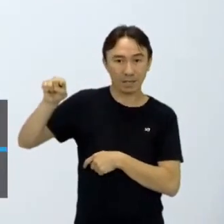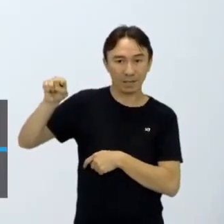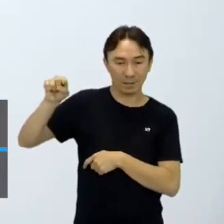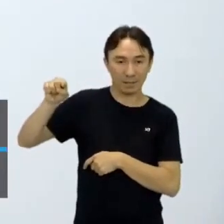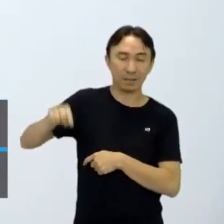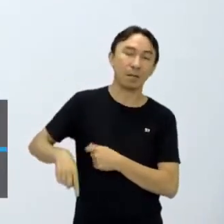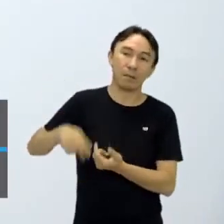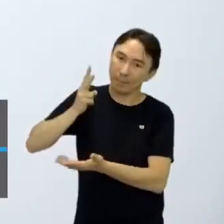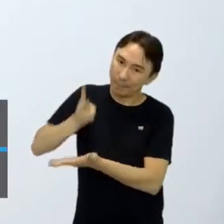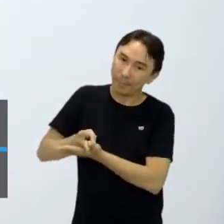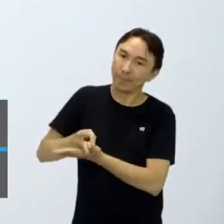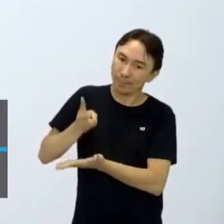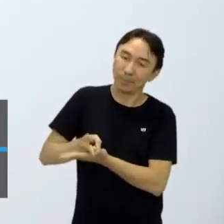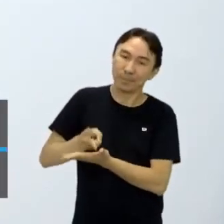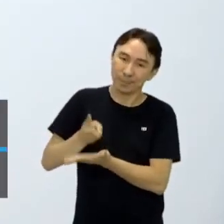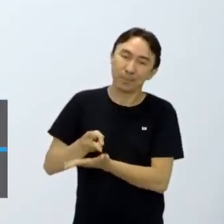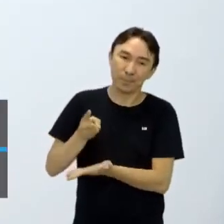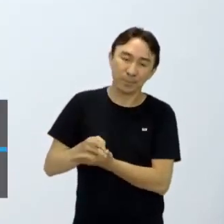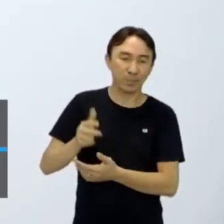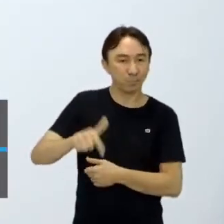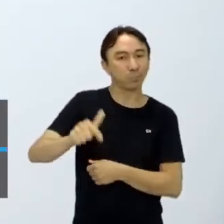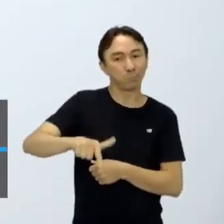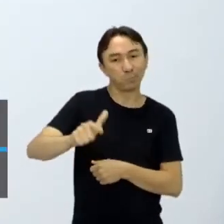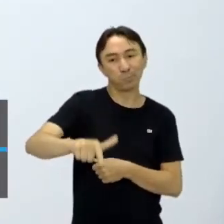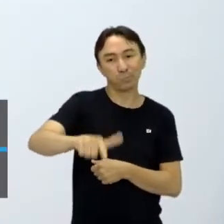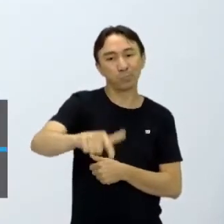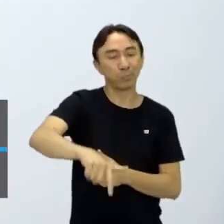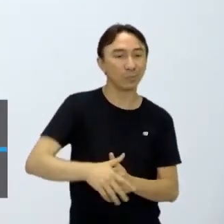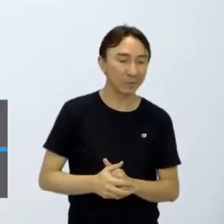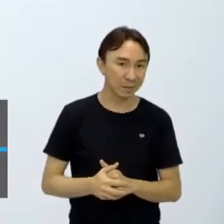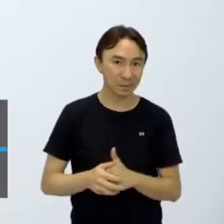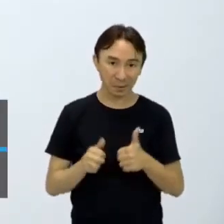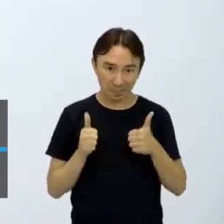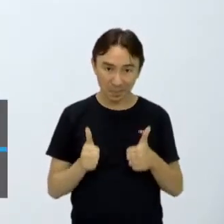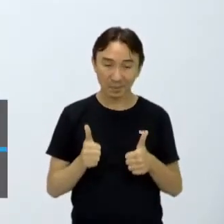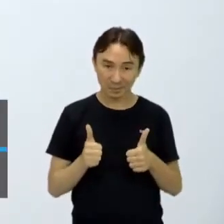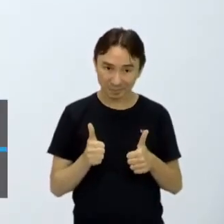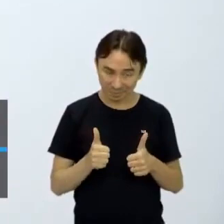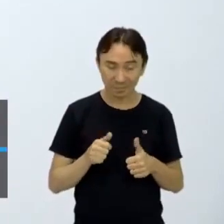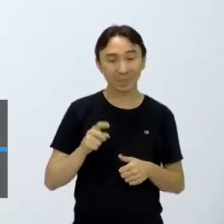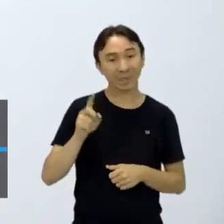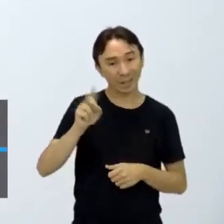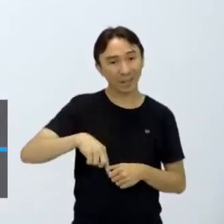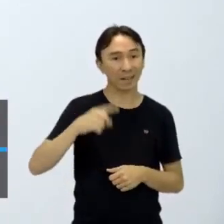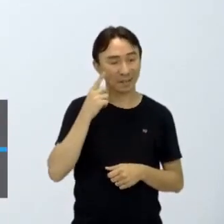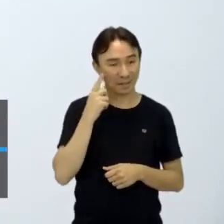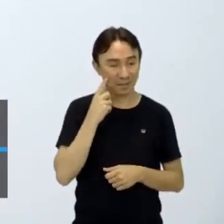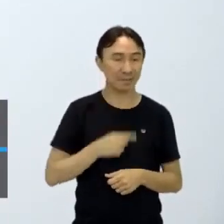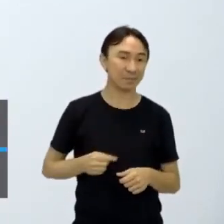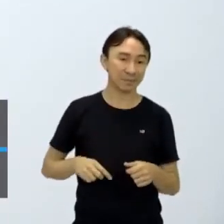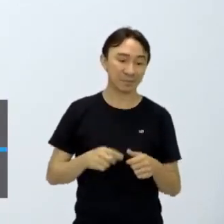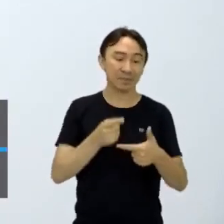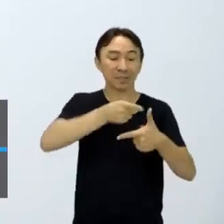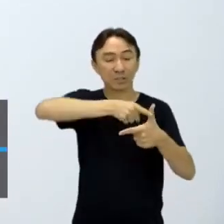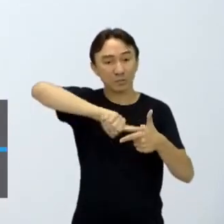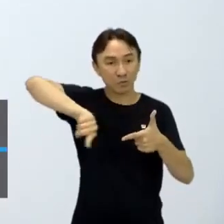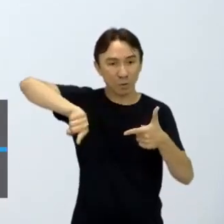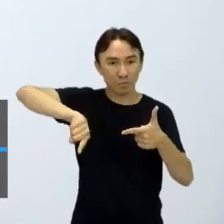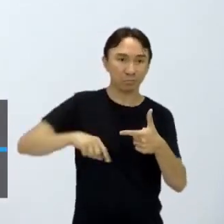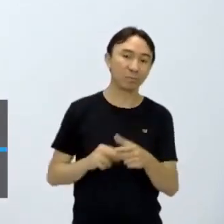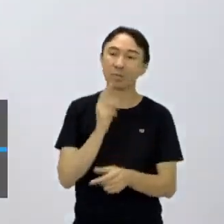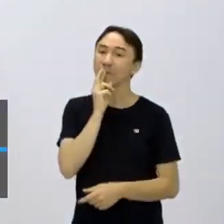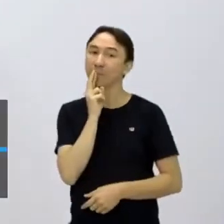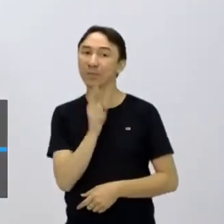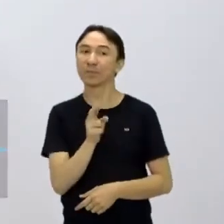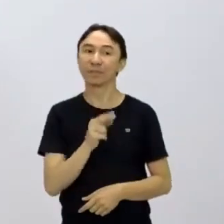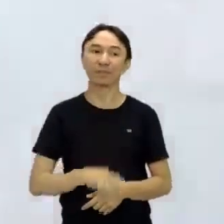repetir, tá certo? Então, dízima periódica porque repete. Veja que é um resultado de divisão, tá certo? Voltando aí na nossa